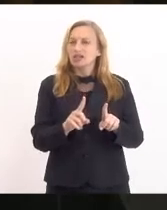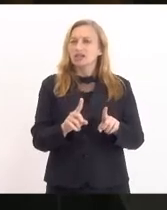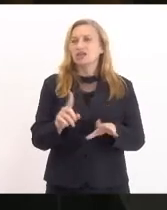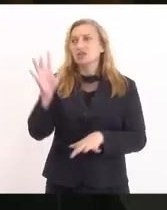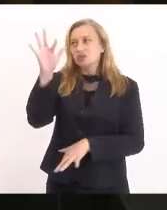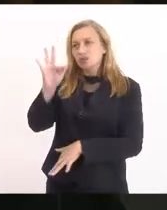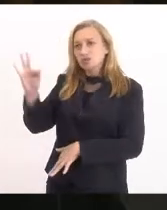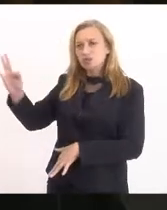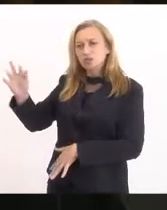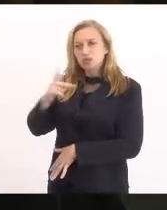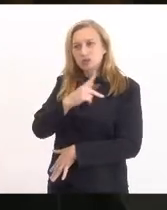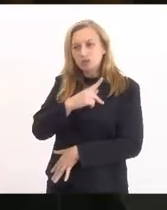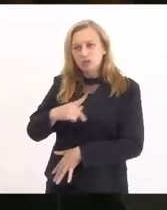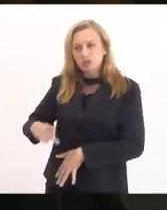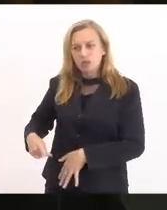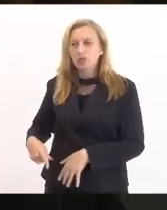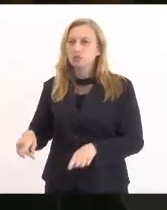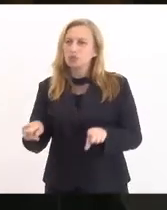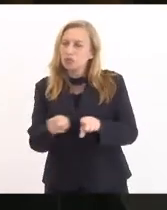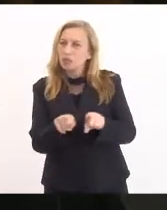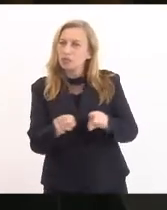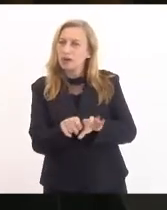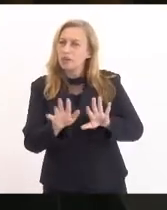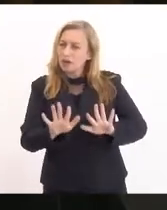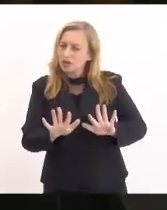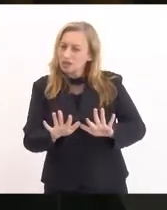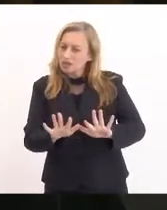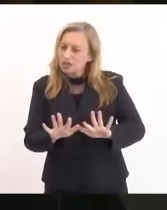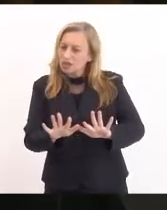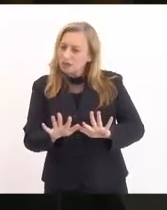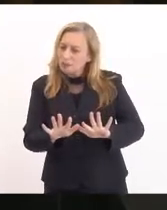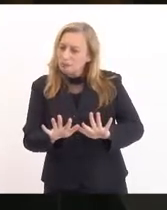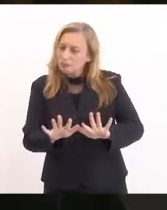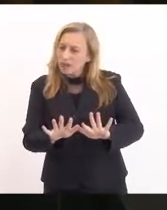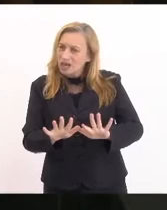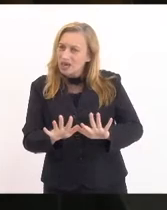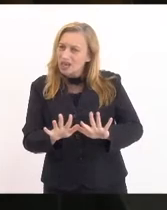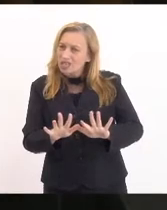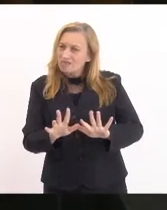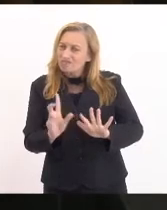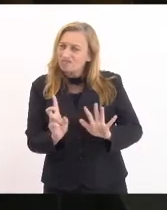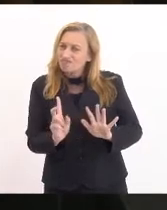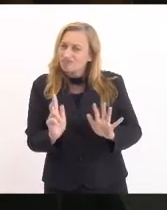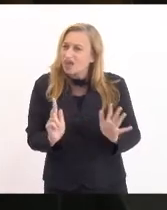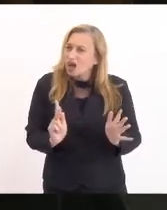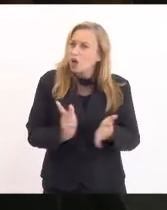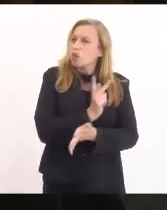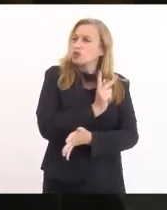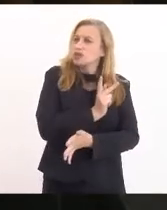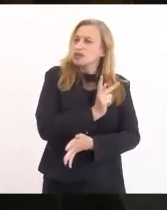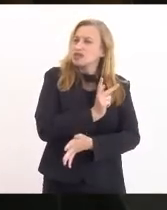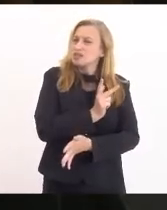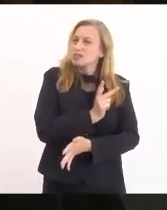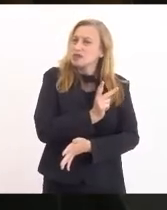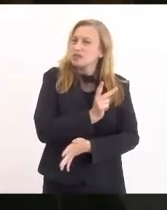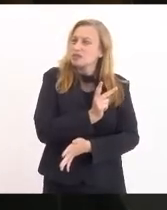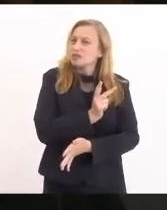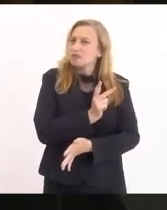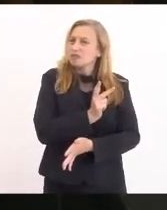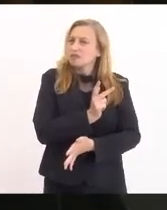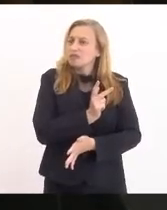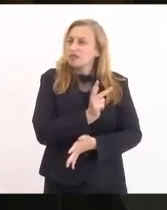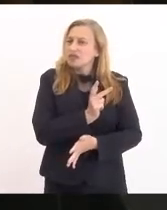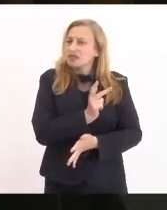França. E é claro que este evento está mexendo com o